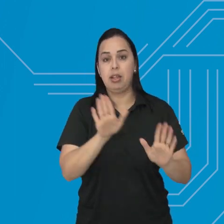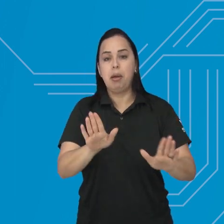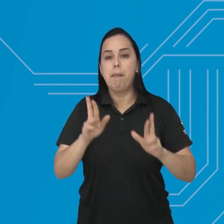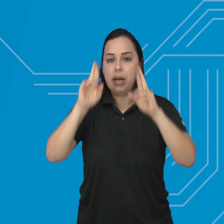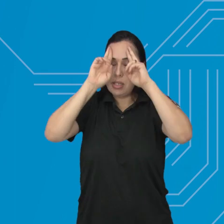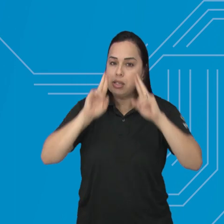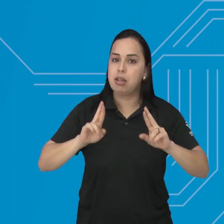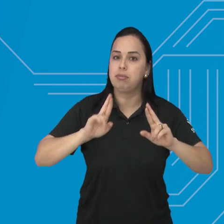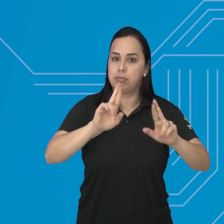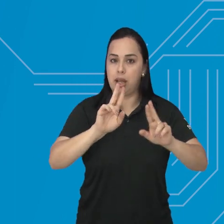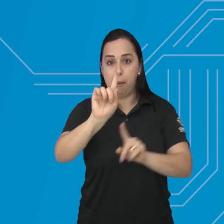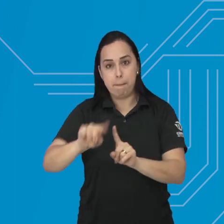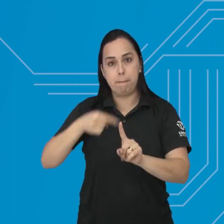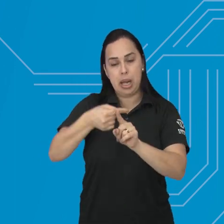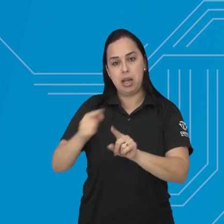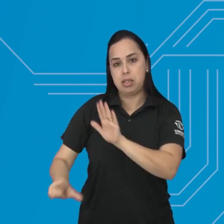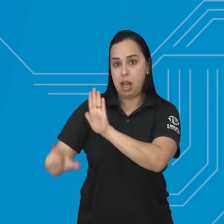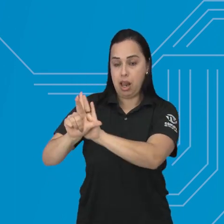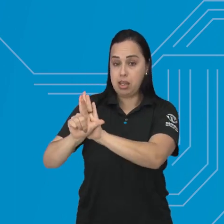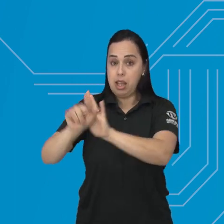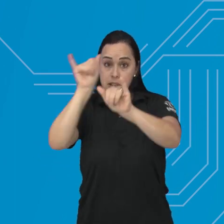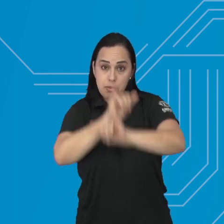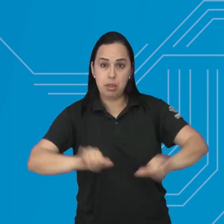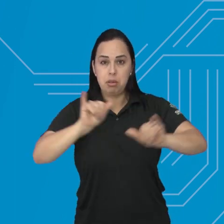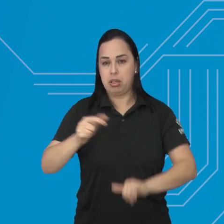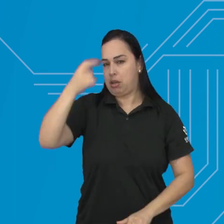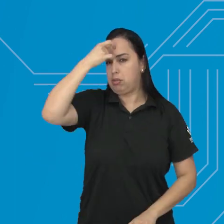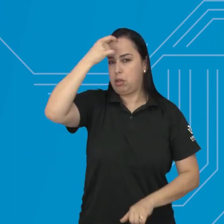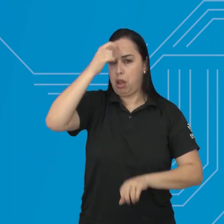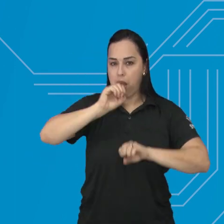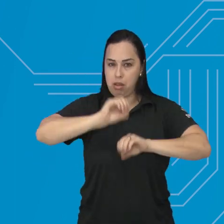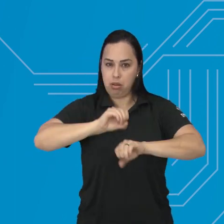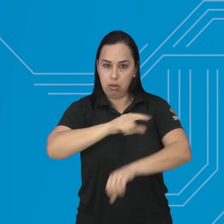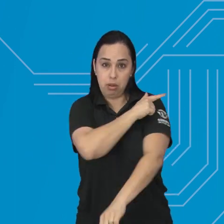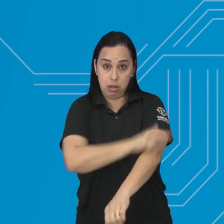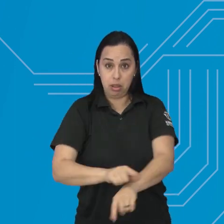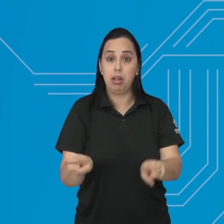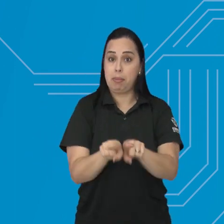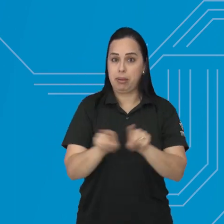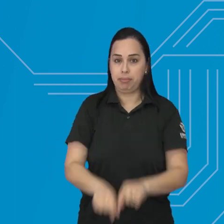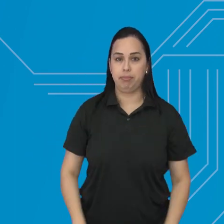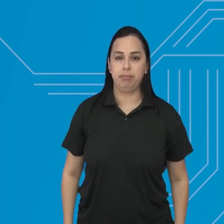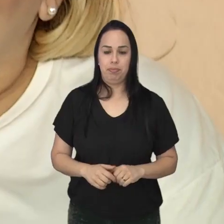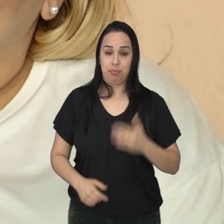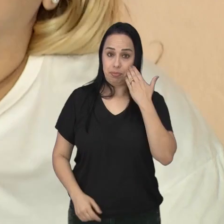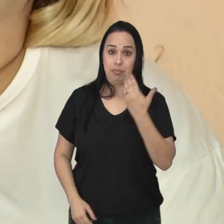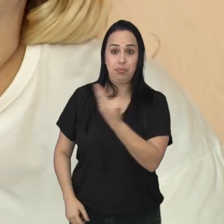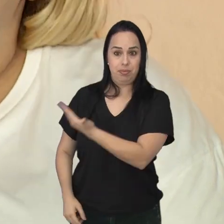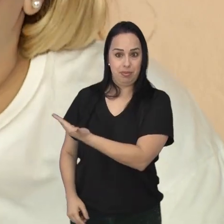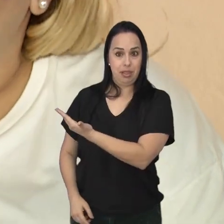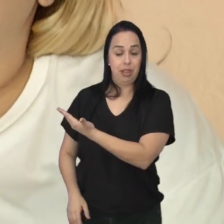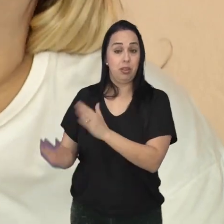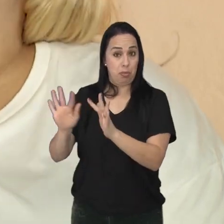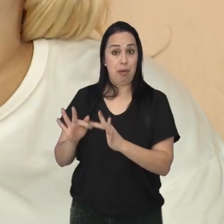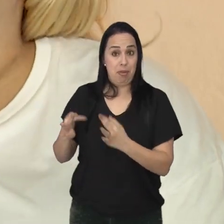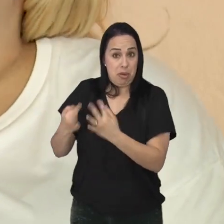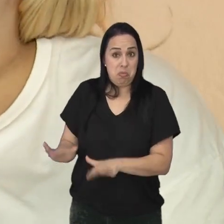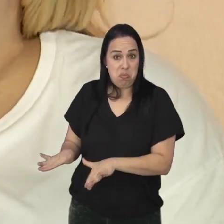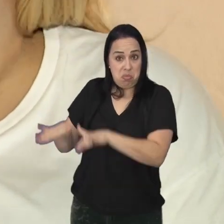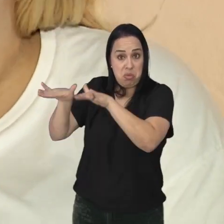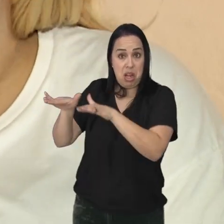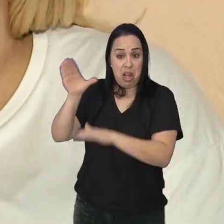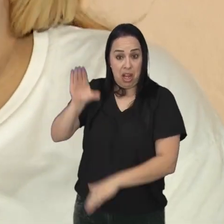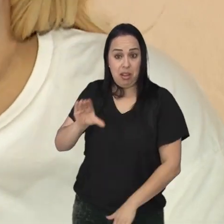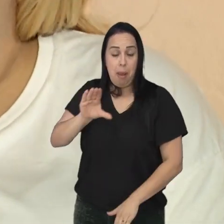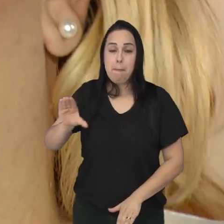respeito, além das leis, é preciso de um trabalho de consciência e educação também. A Nívia cresceu em uma